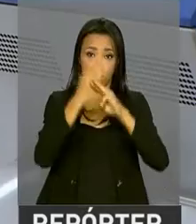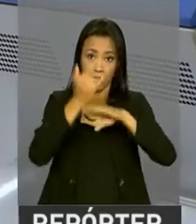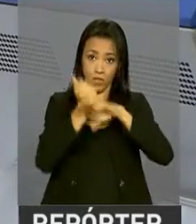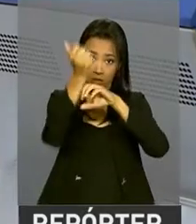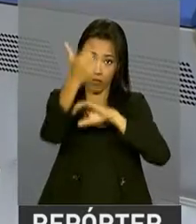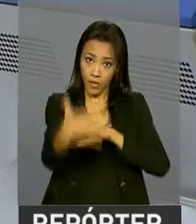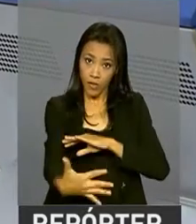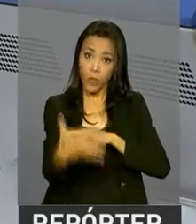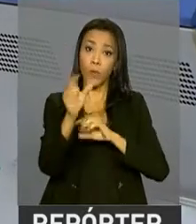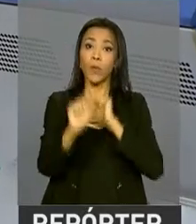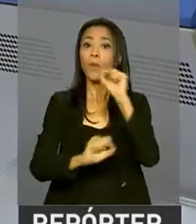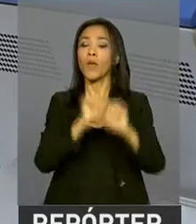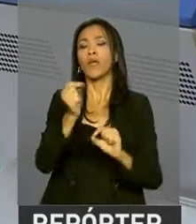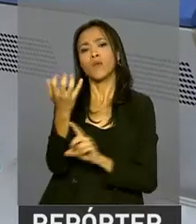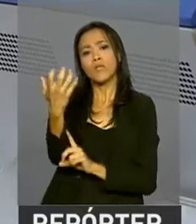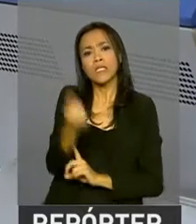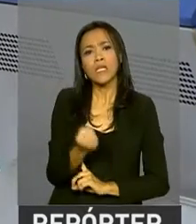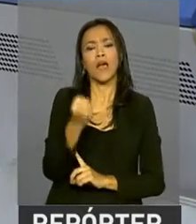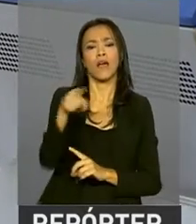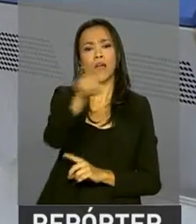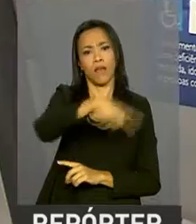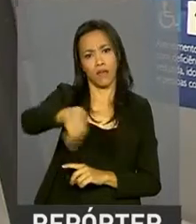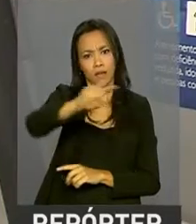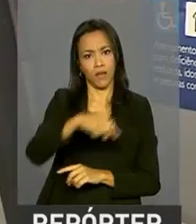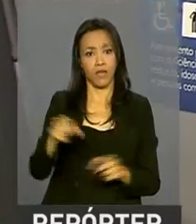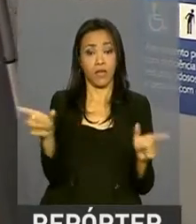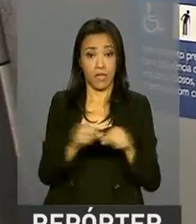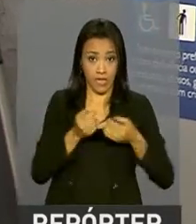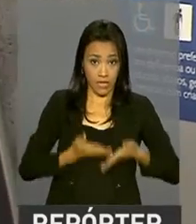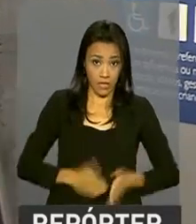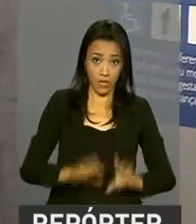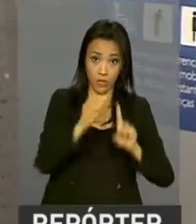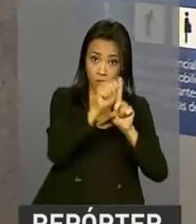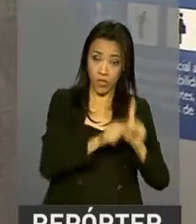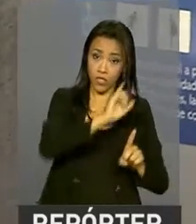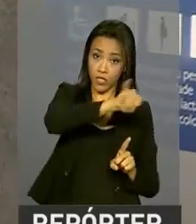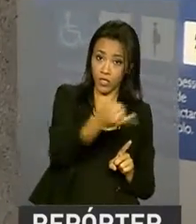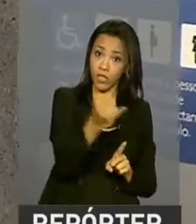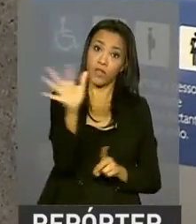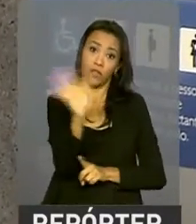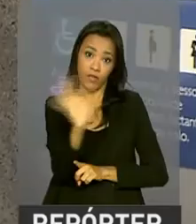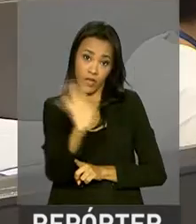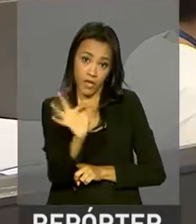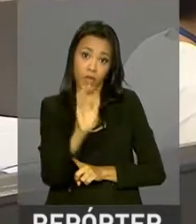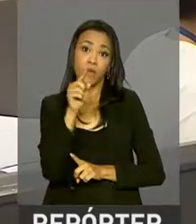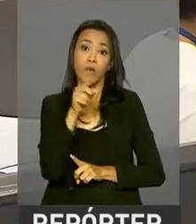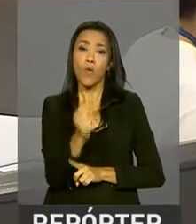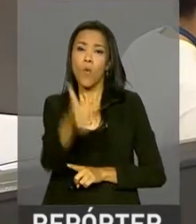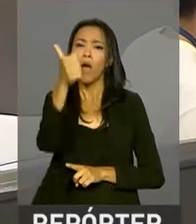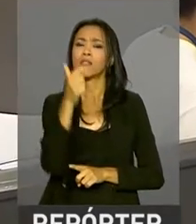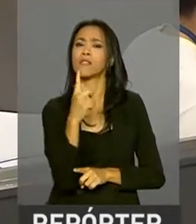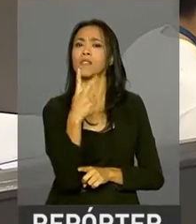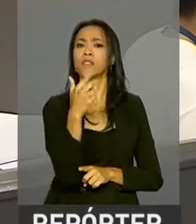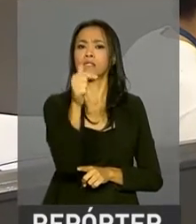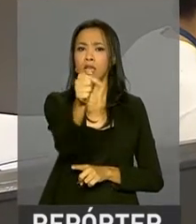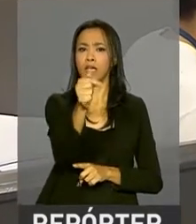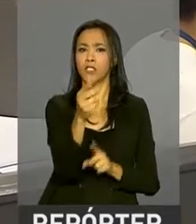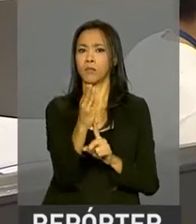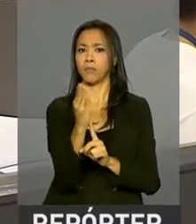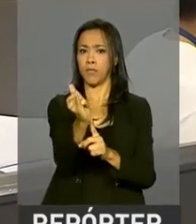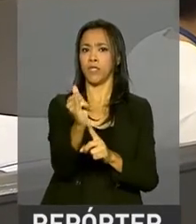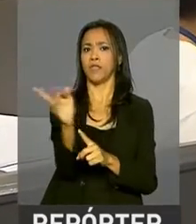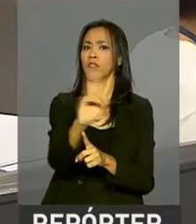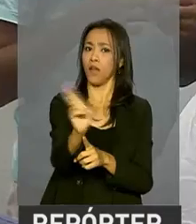expectativa é de que os ataques dos beneficiários nascidos nos meses de janeiro e fevereiro sejam de quase 7 bilhões de reais